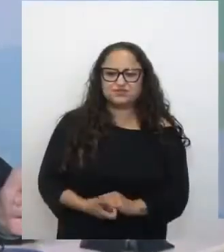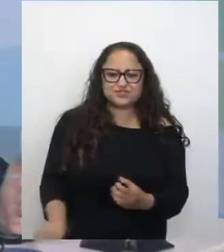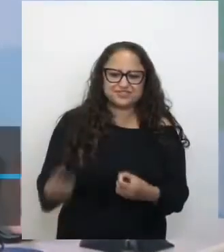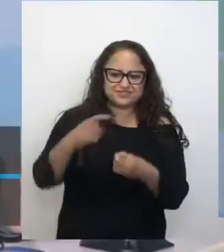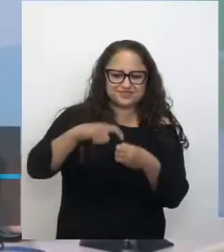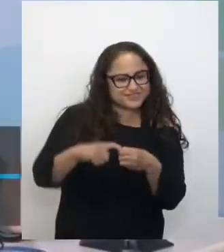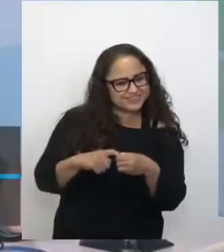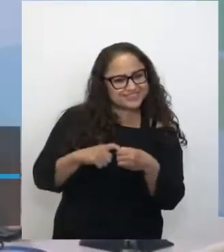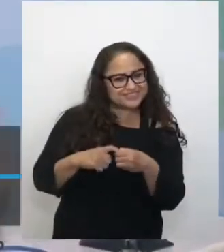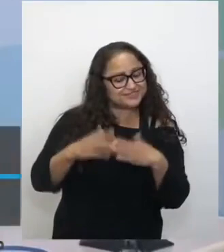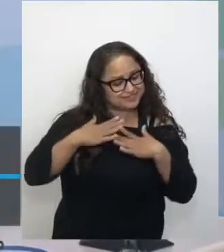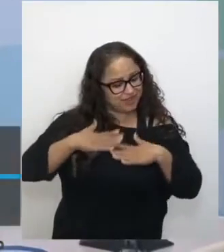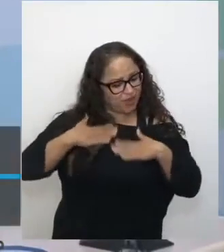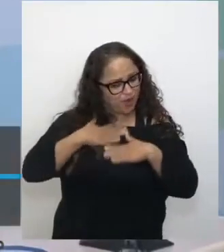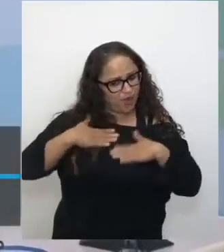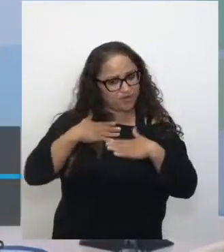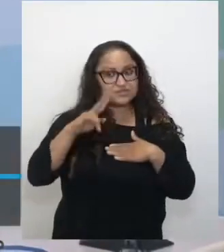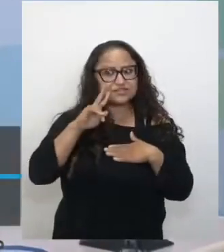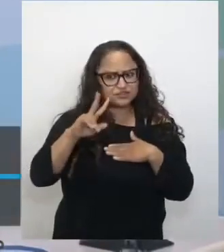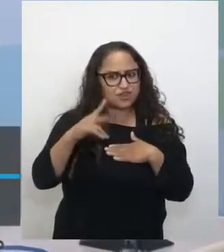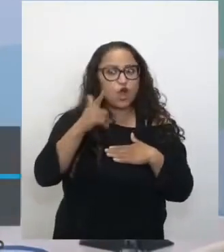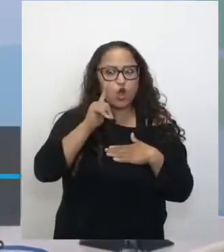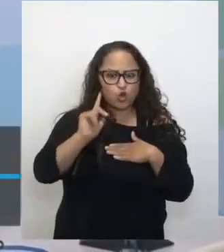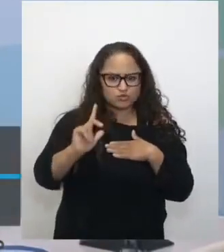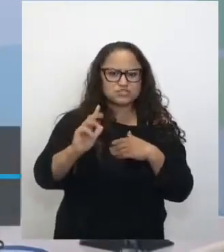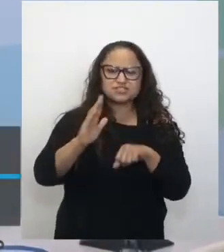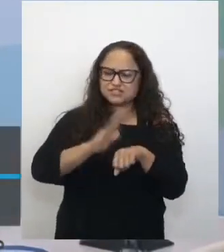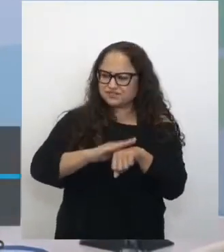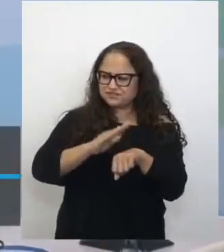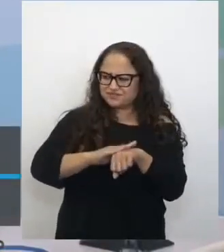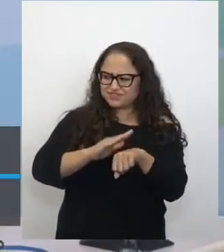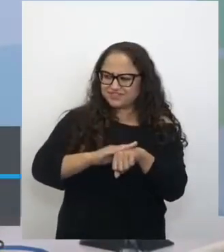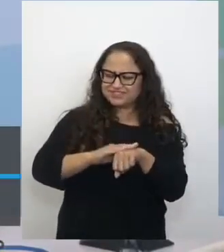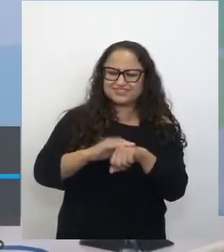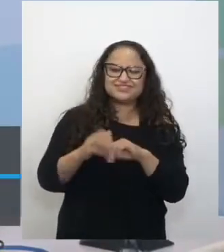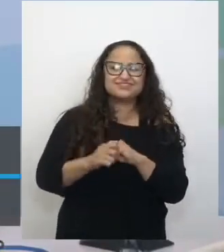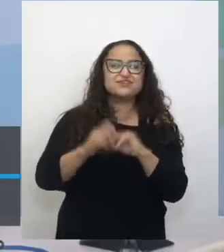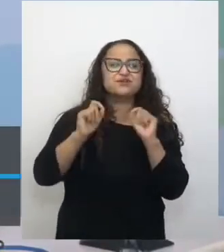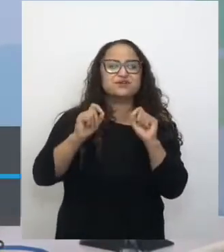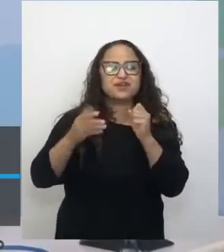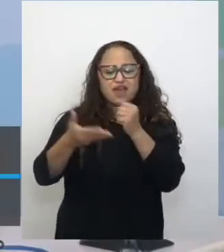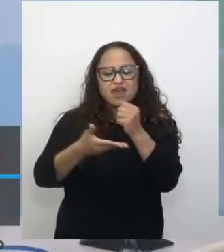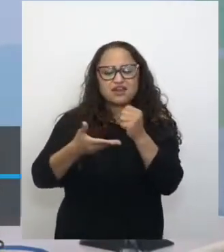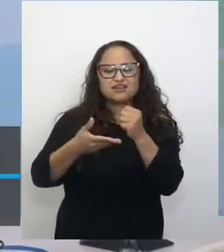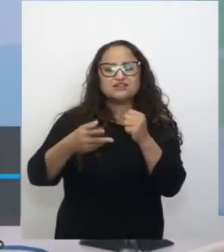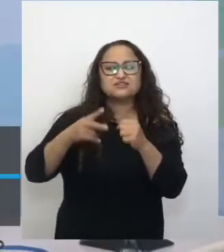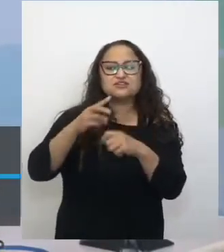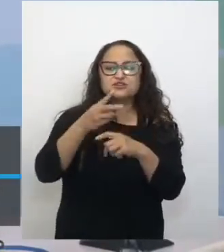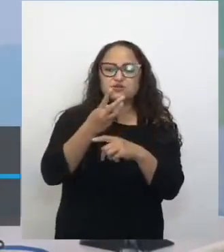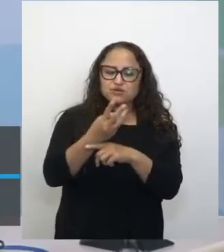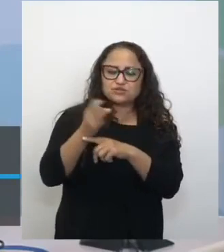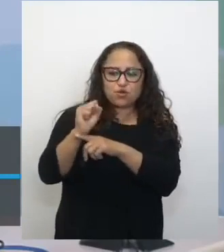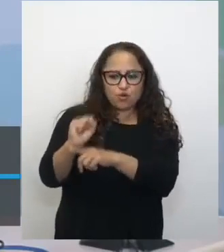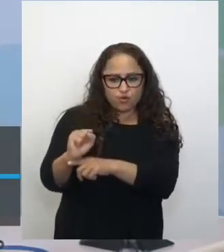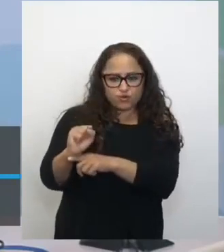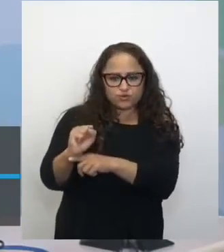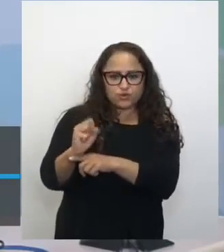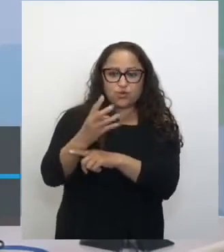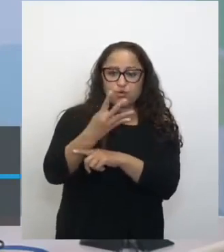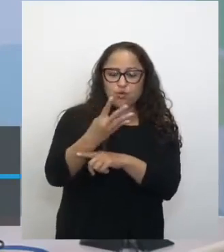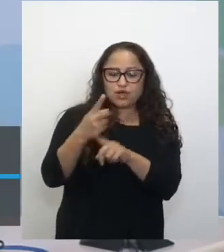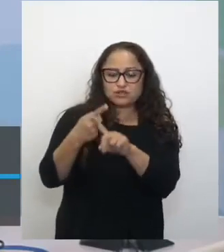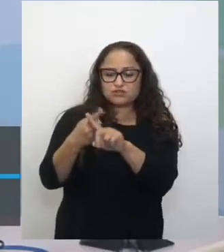voltamos olha gostei de ver o pessoal conseguiu fazer a área da secção área de secção duas vezes 48 a área da Base